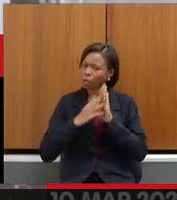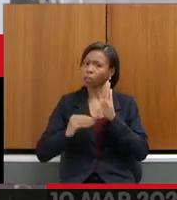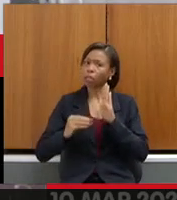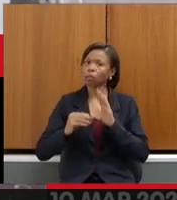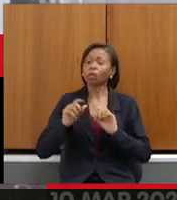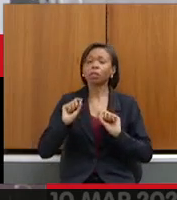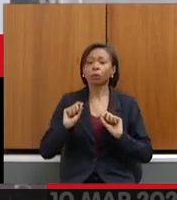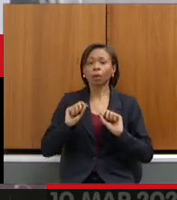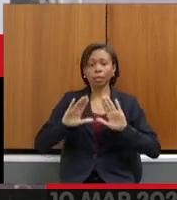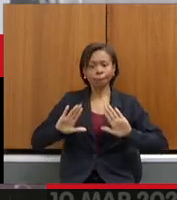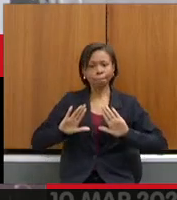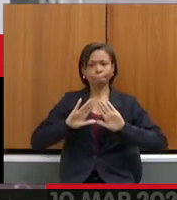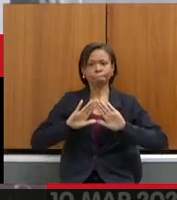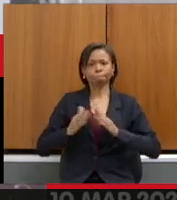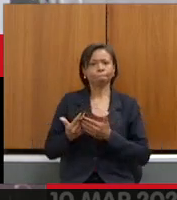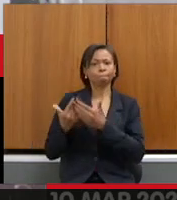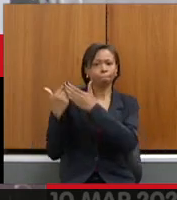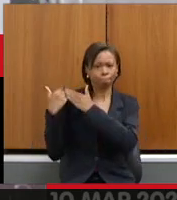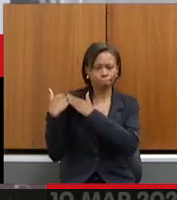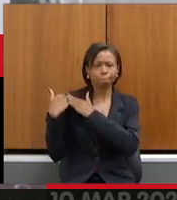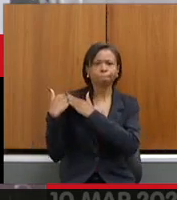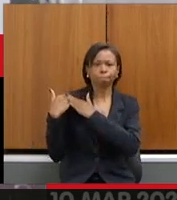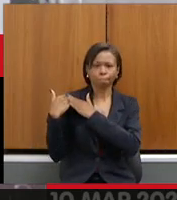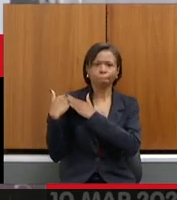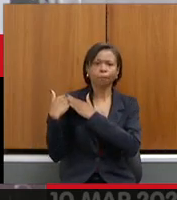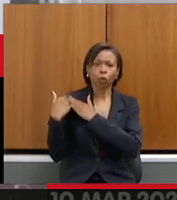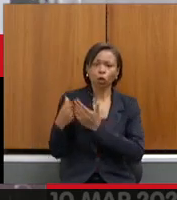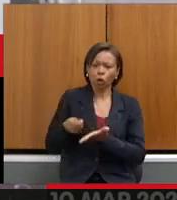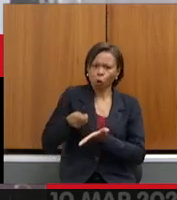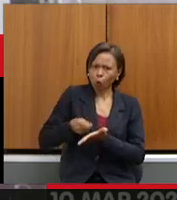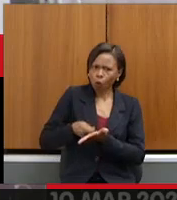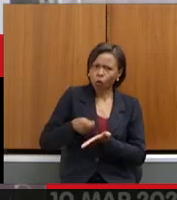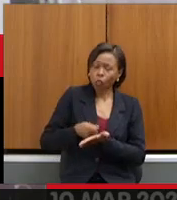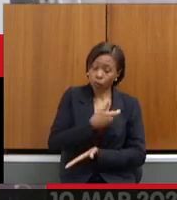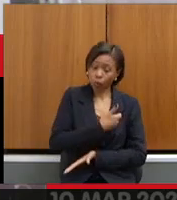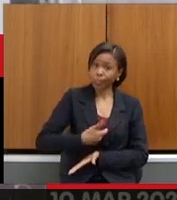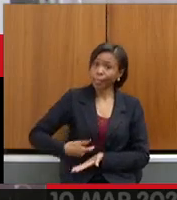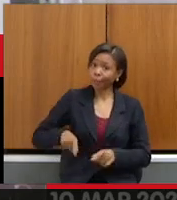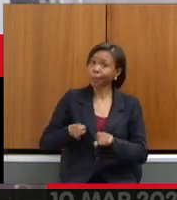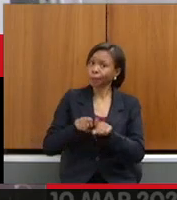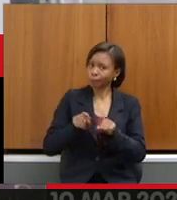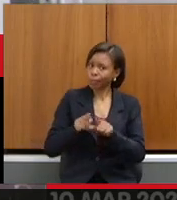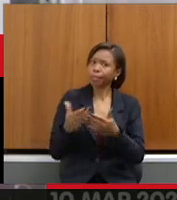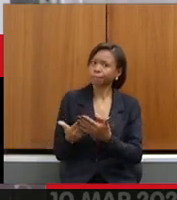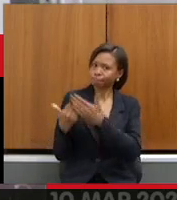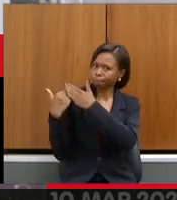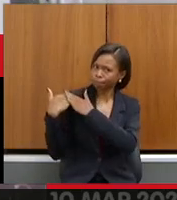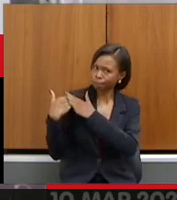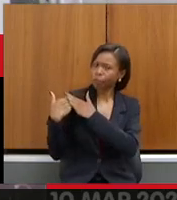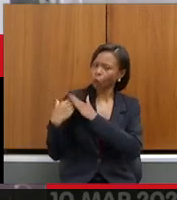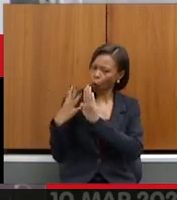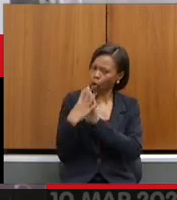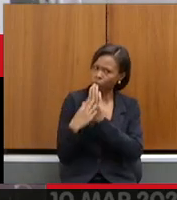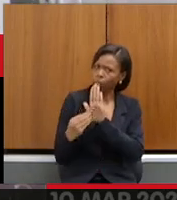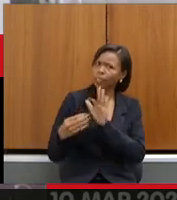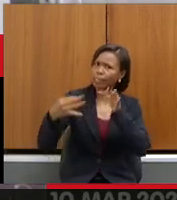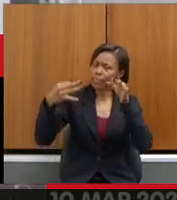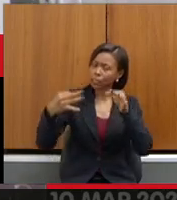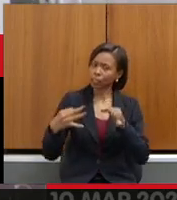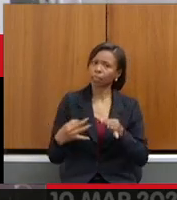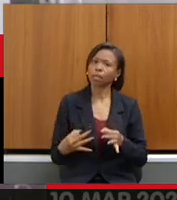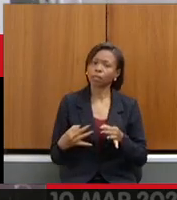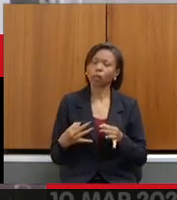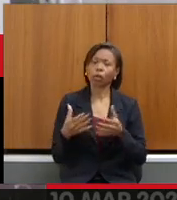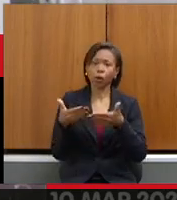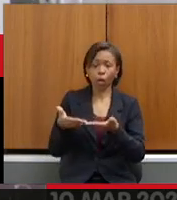cumpra o seu papel e o estado possa cumprir esse papel também dando o seu exemplo e agindo corretamente eu queria convidar os deputados